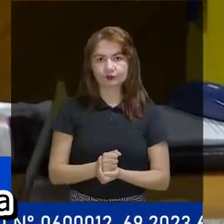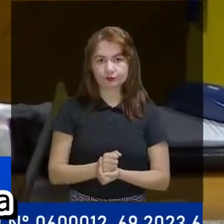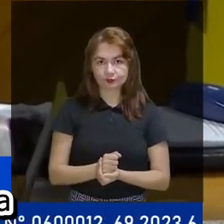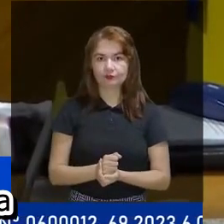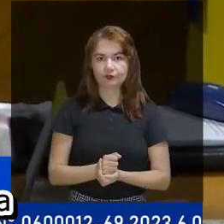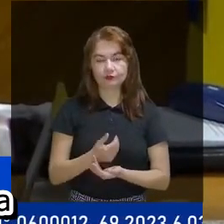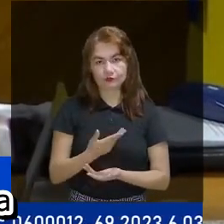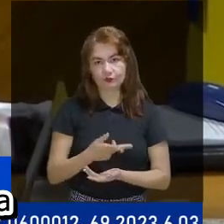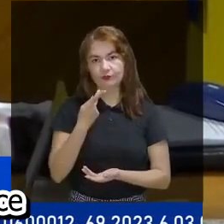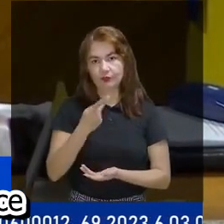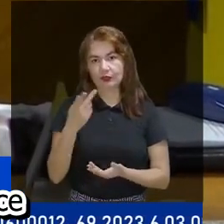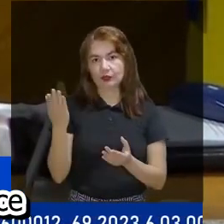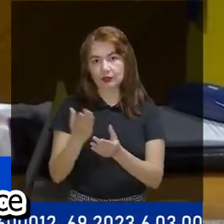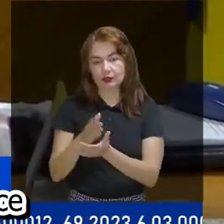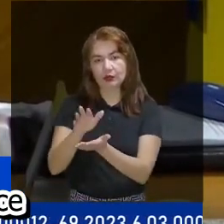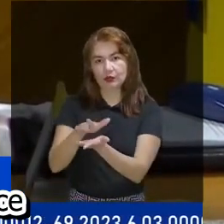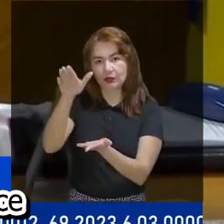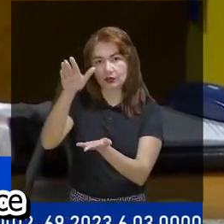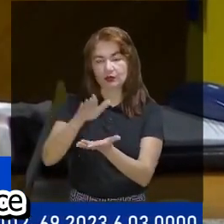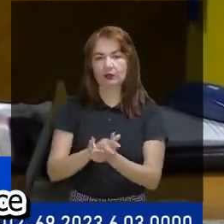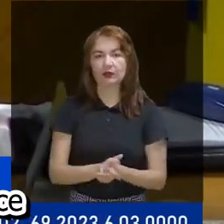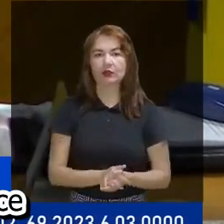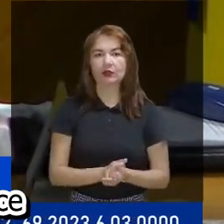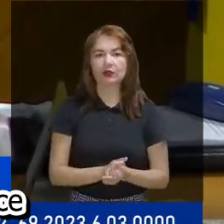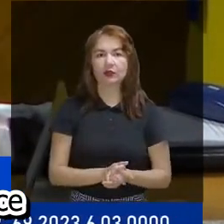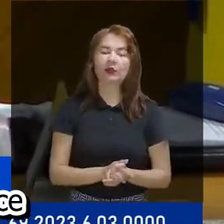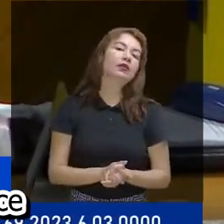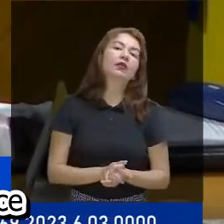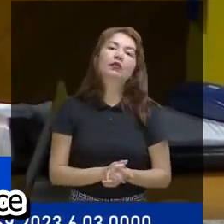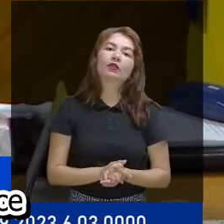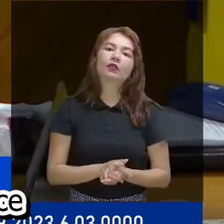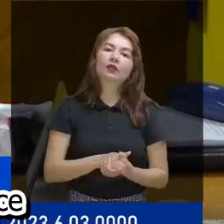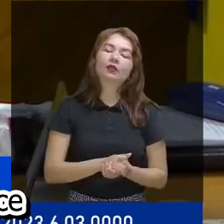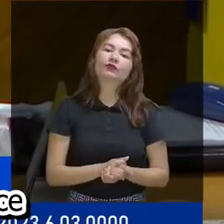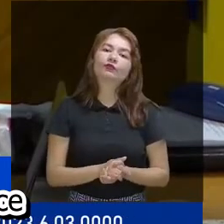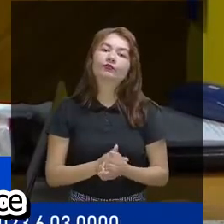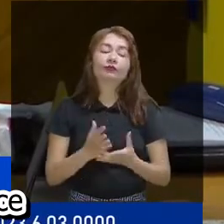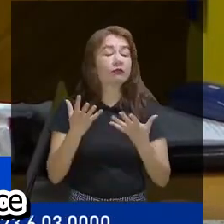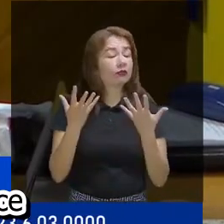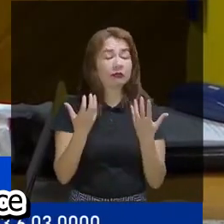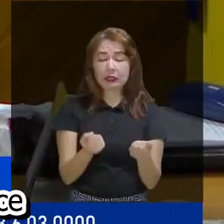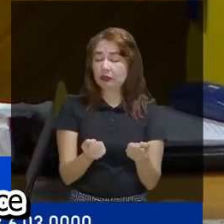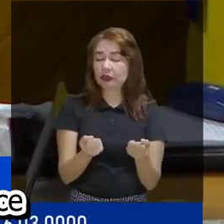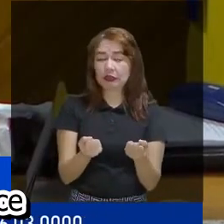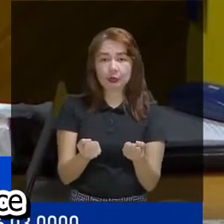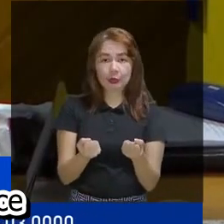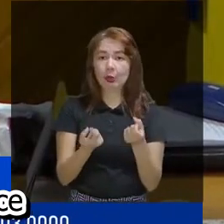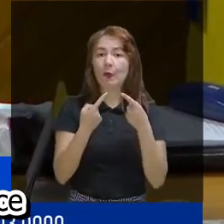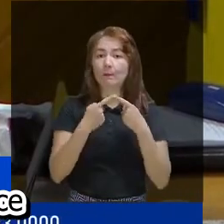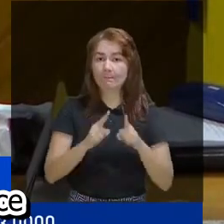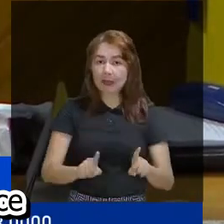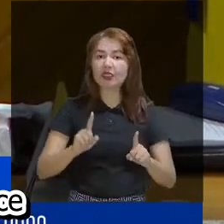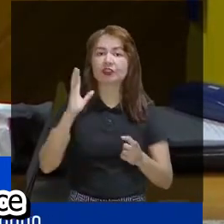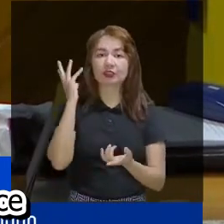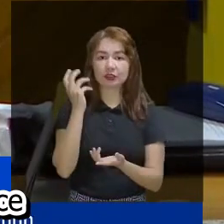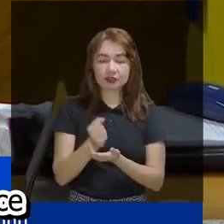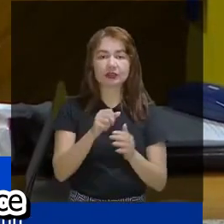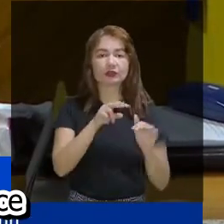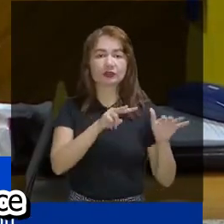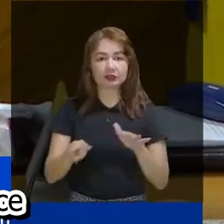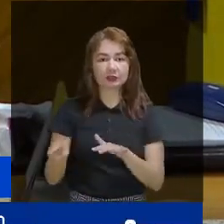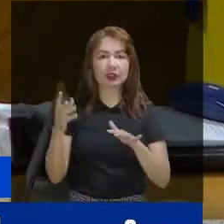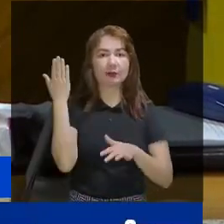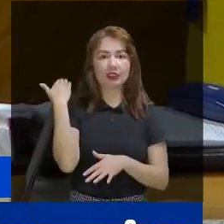Excelência proferiu nos autos, tinha rejeitado monocraticamente, mas em face da decisão que demos aqui na